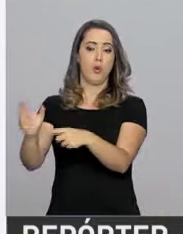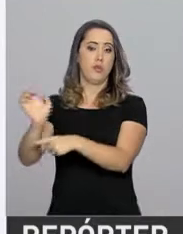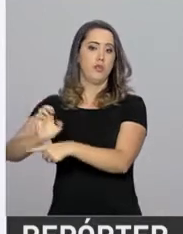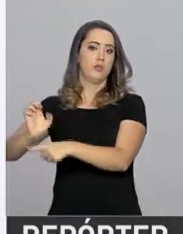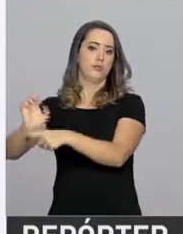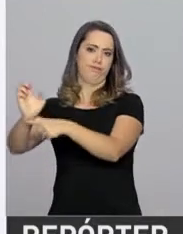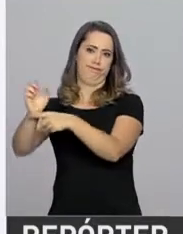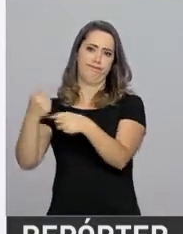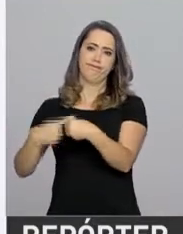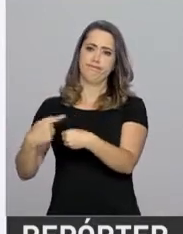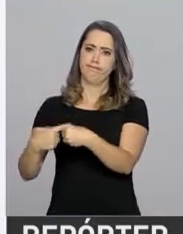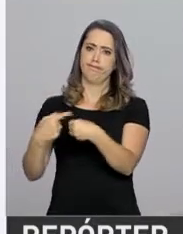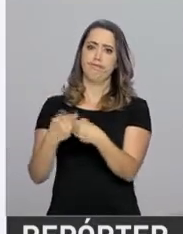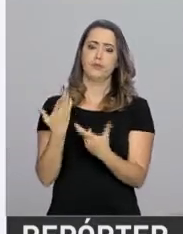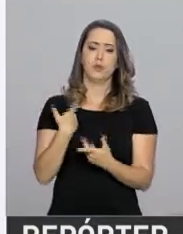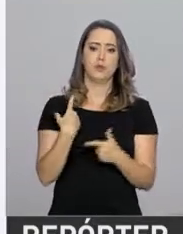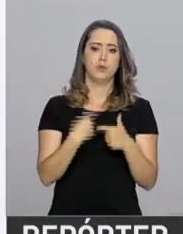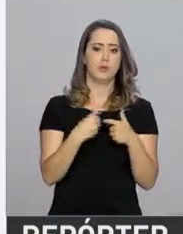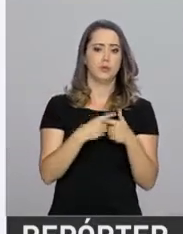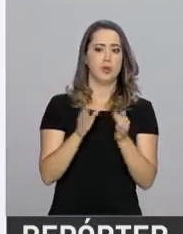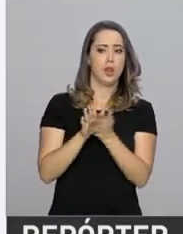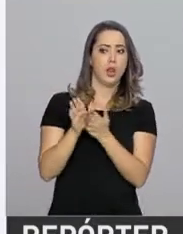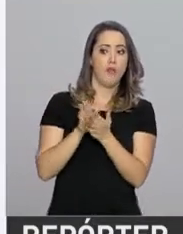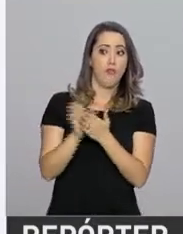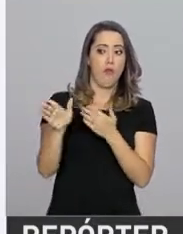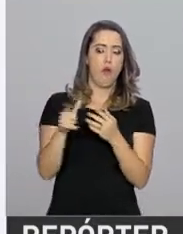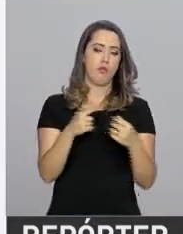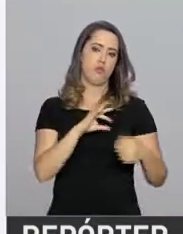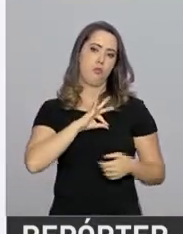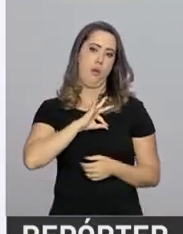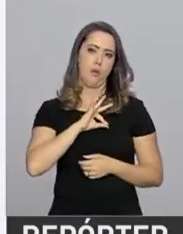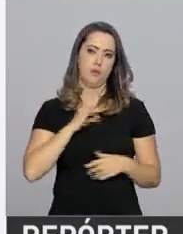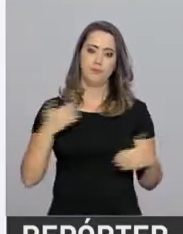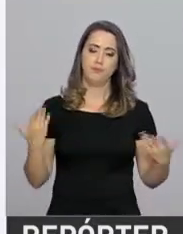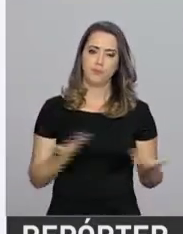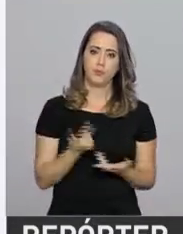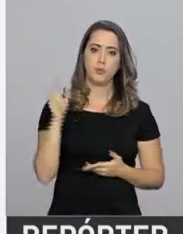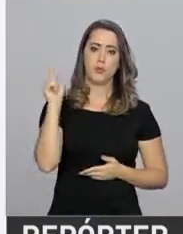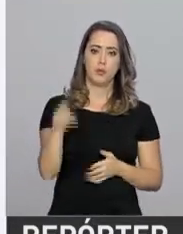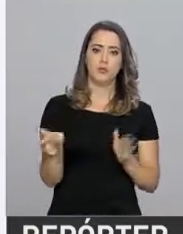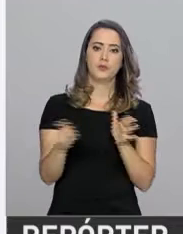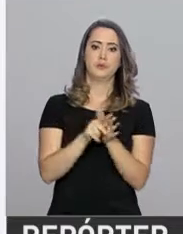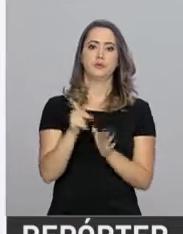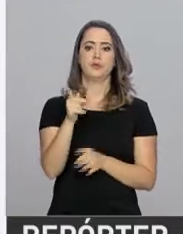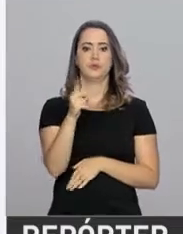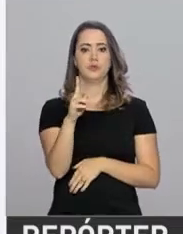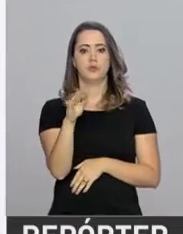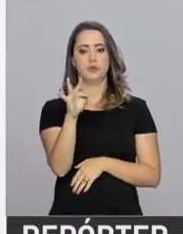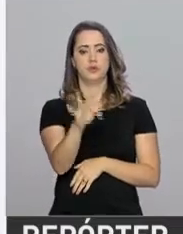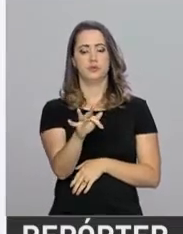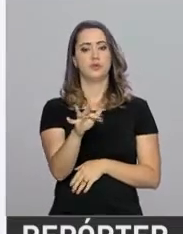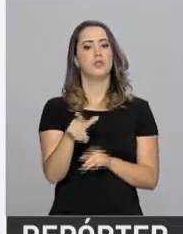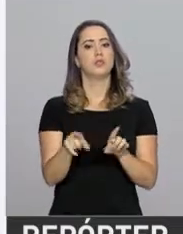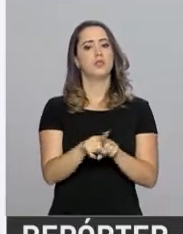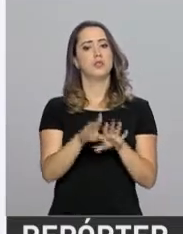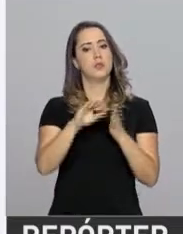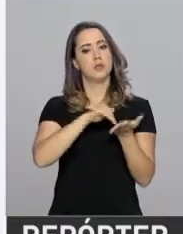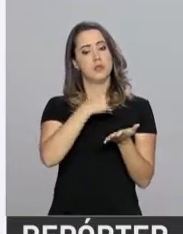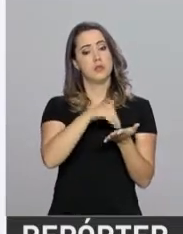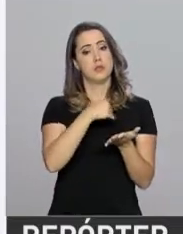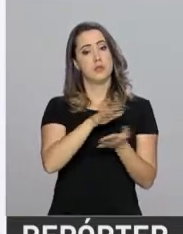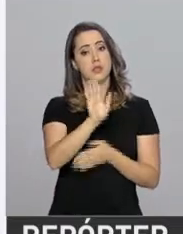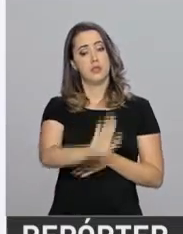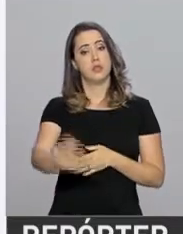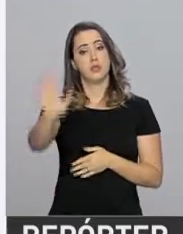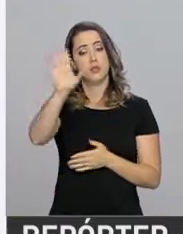áreas fora da circunscrição da Polícia Rodoviária Federal. E por isso que hoje é uma bandeira da PRF, da Secretaria Nacional dos Direitos da Criança e do